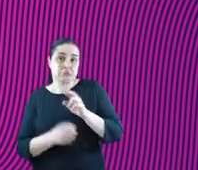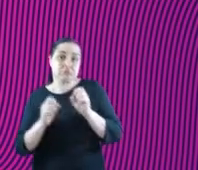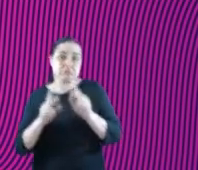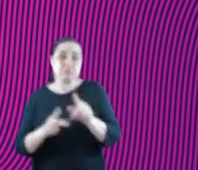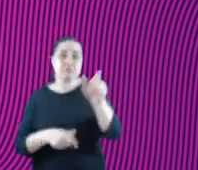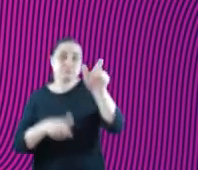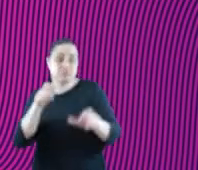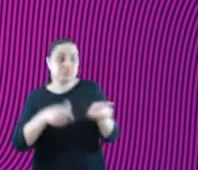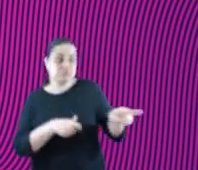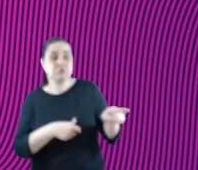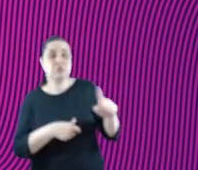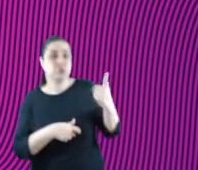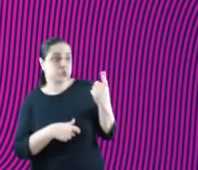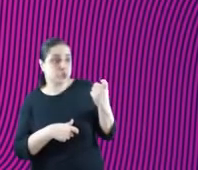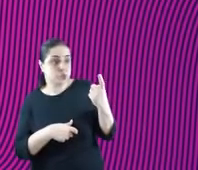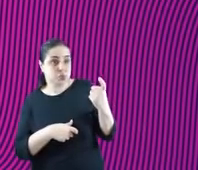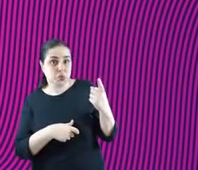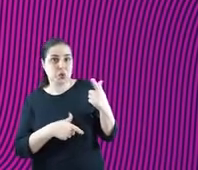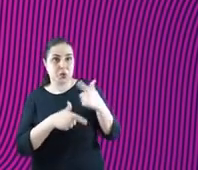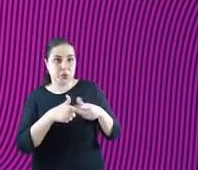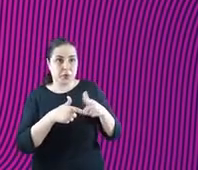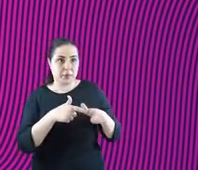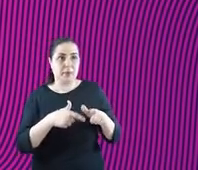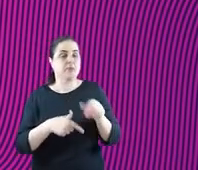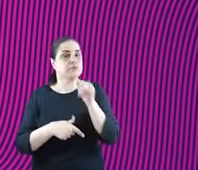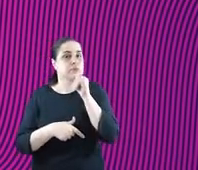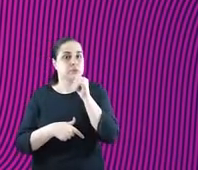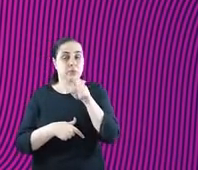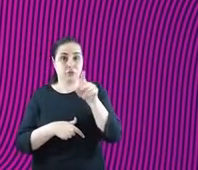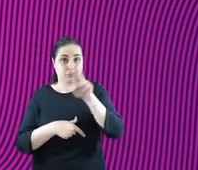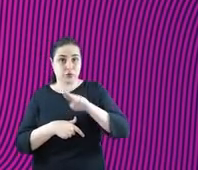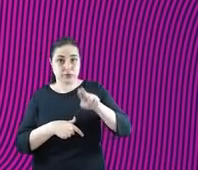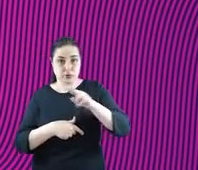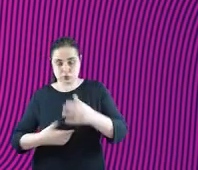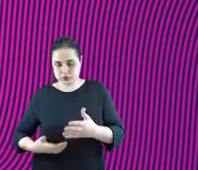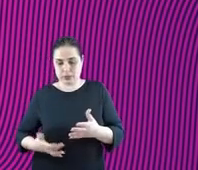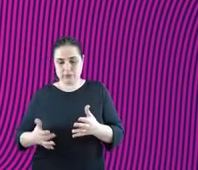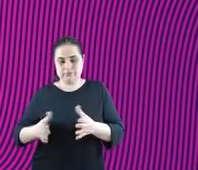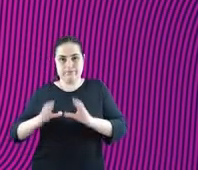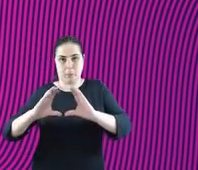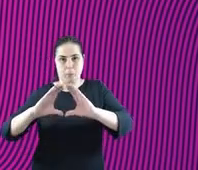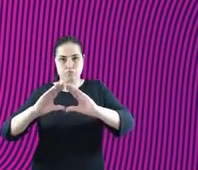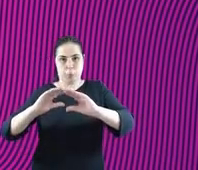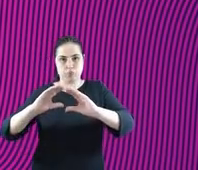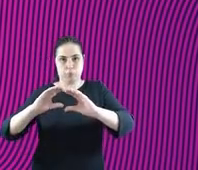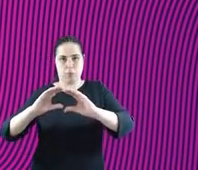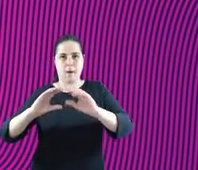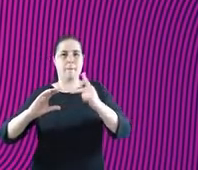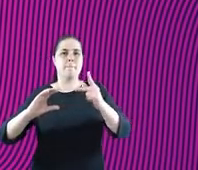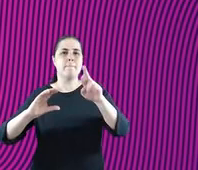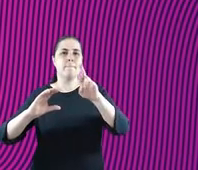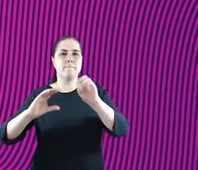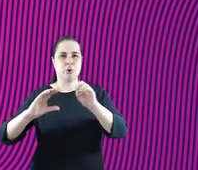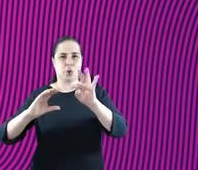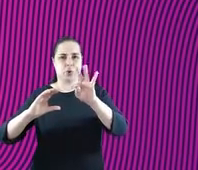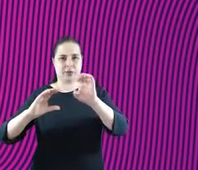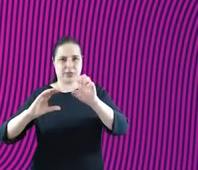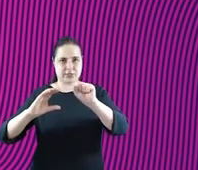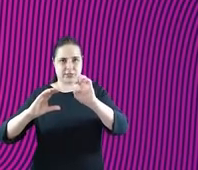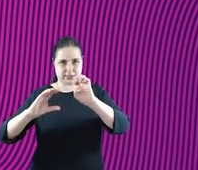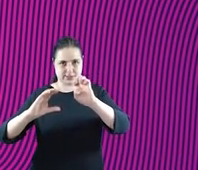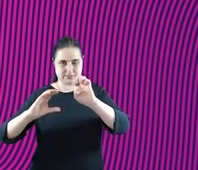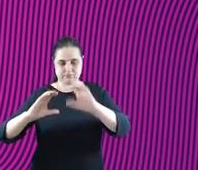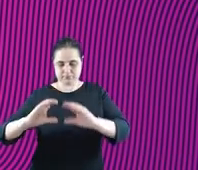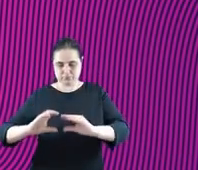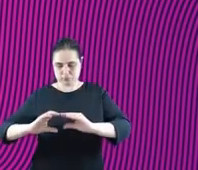A contratura, quando se bota uma prótese, ocorre na maioria dos casos. A questão de necrose, quando se tira